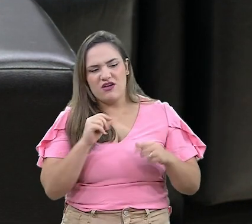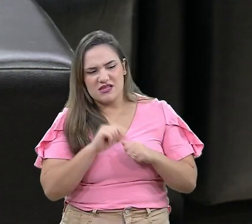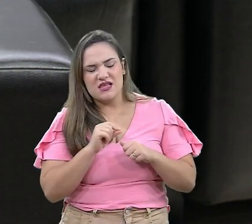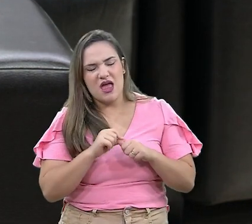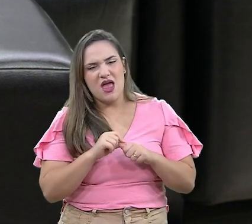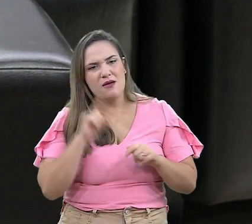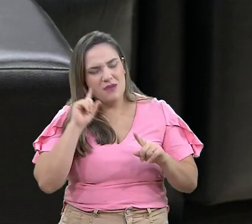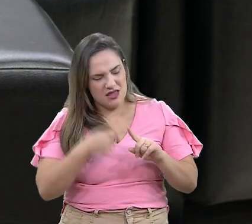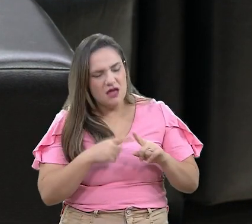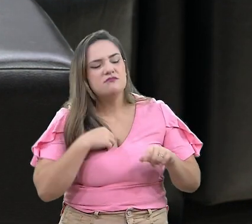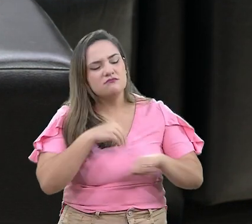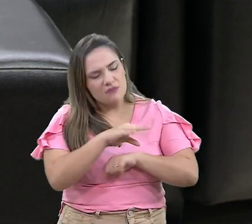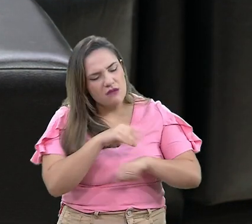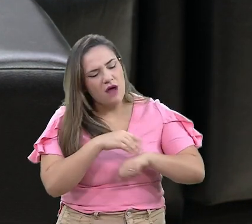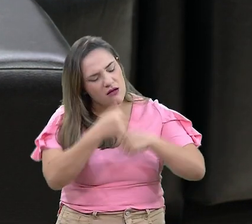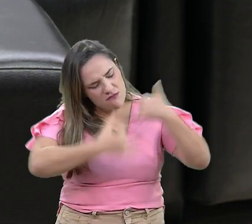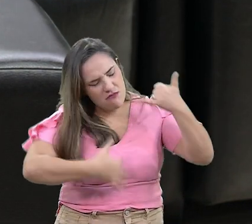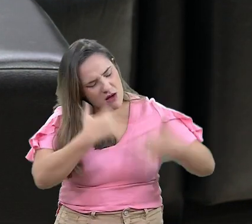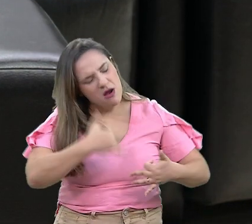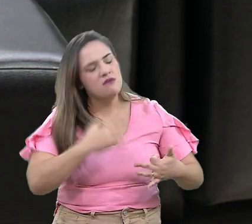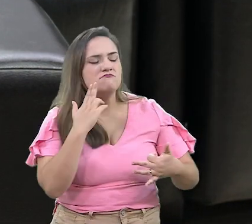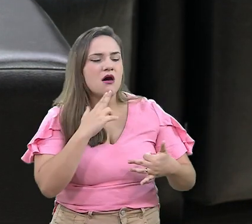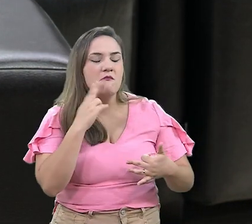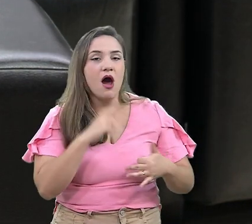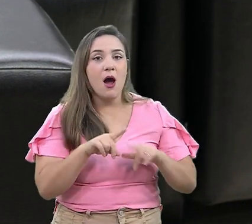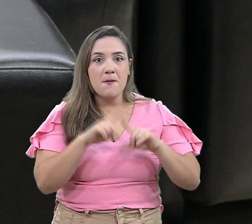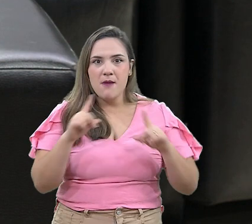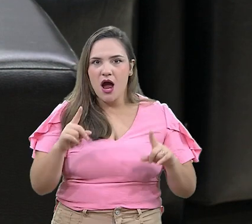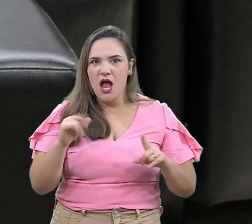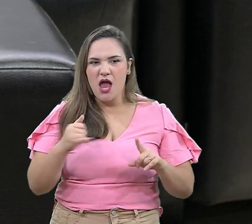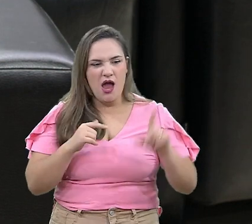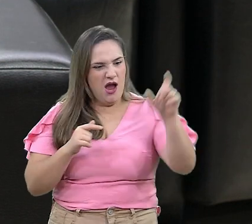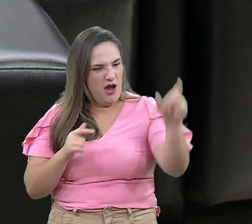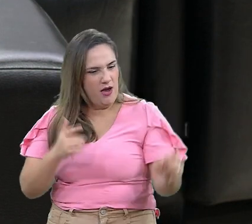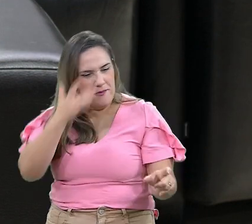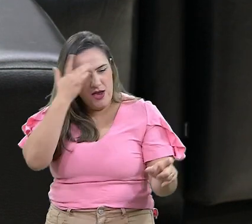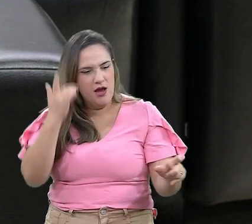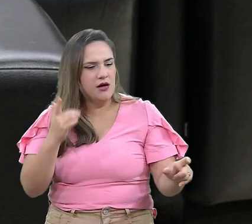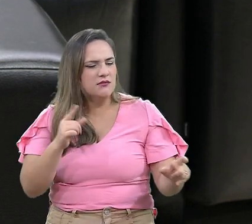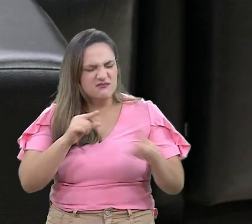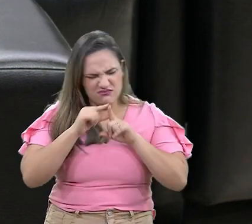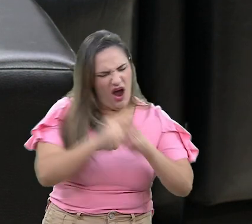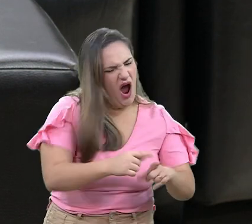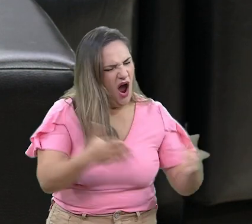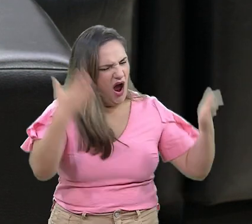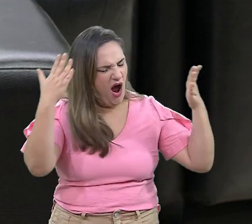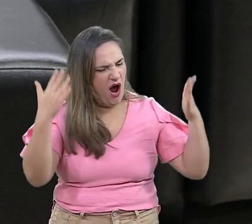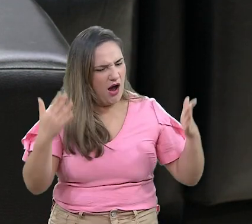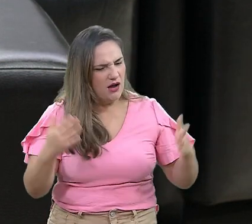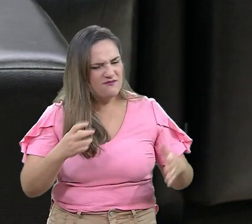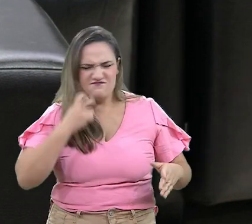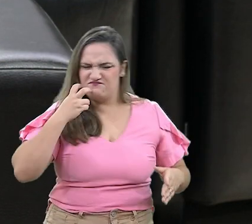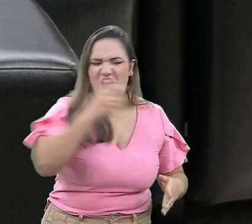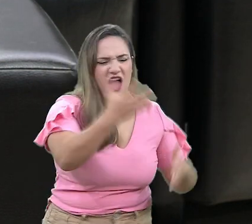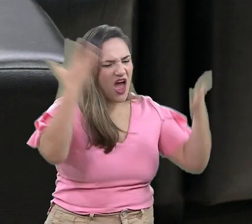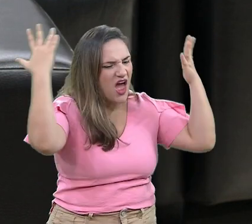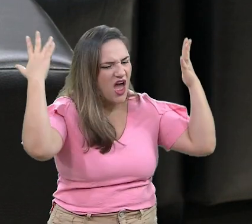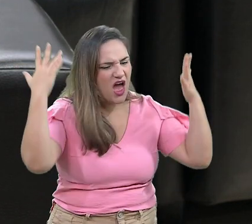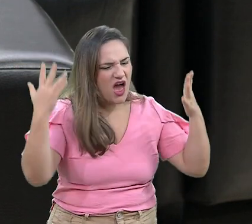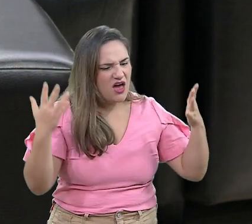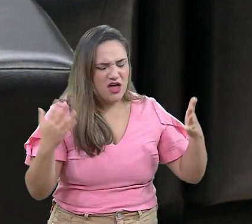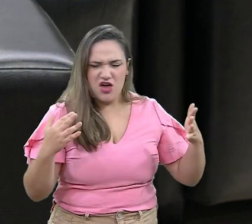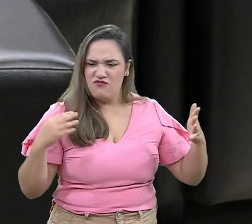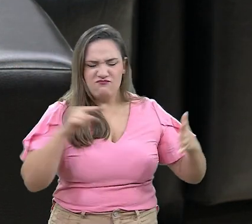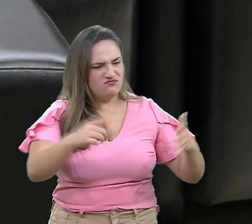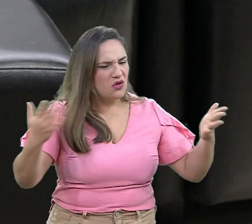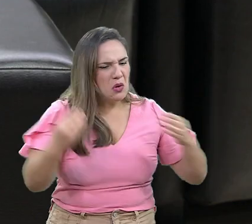fazer isso. Então, ao momento em que eu passar a exercer sobre essa pessoa uma agressão verbal, por exemplo, um